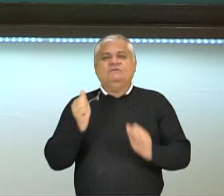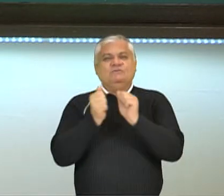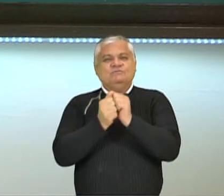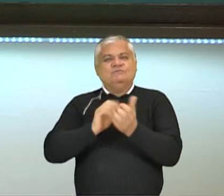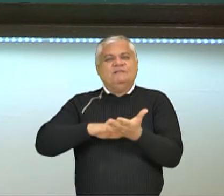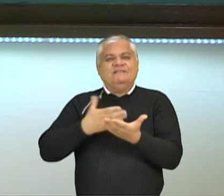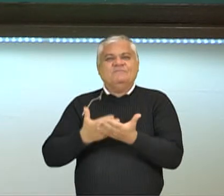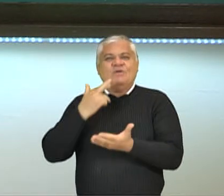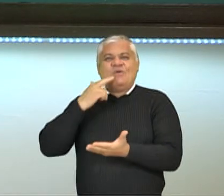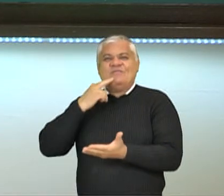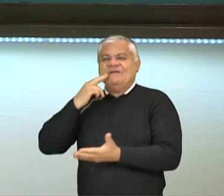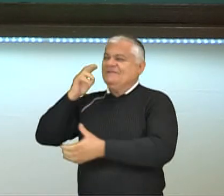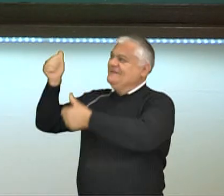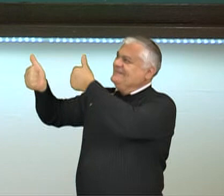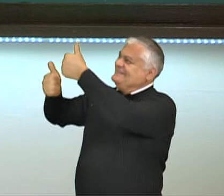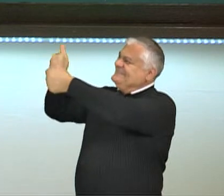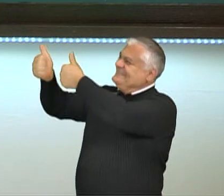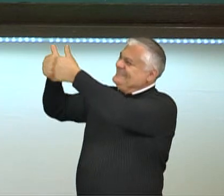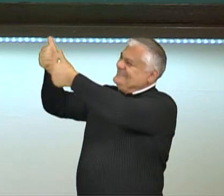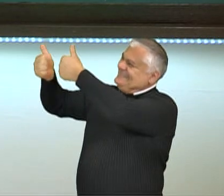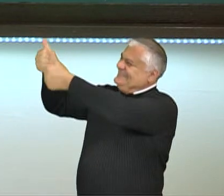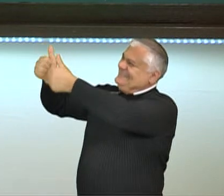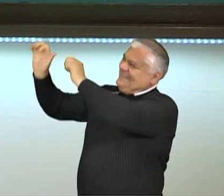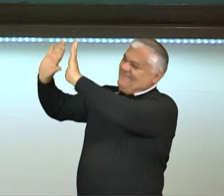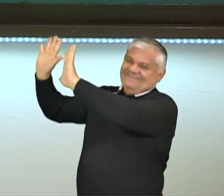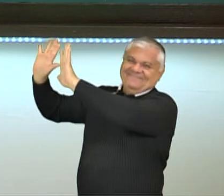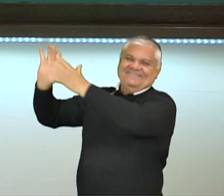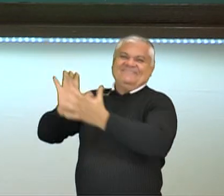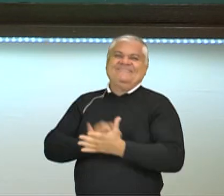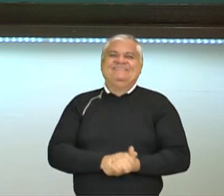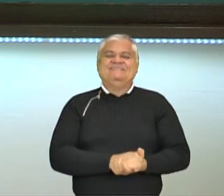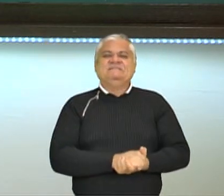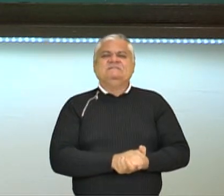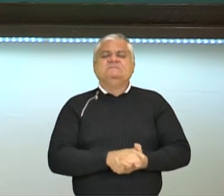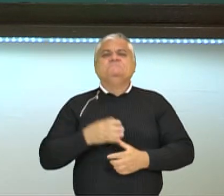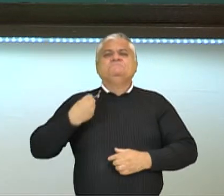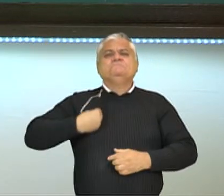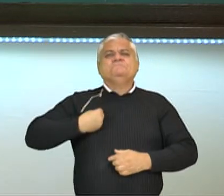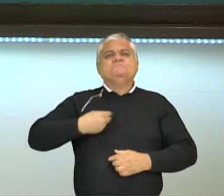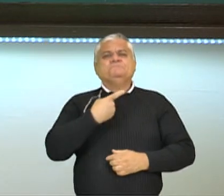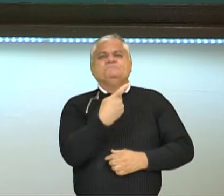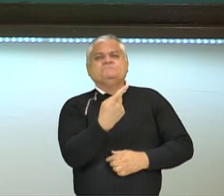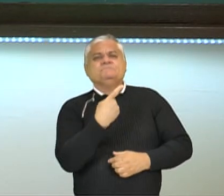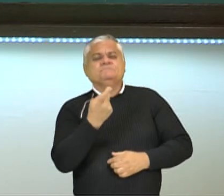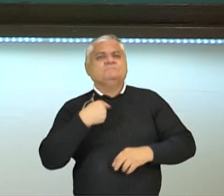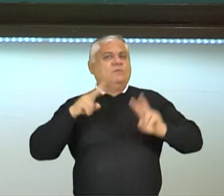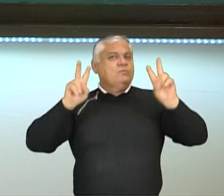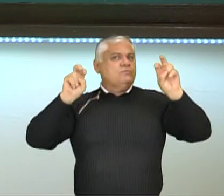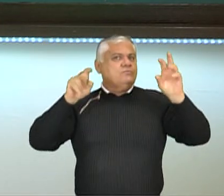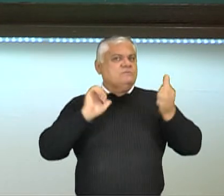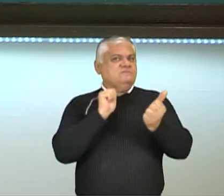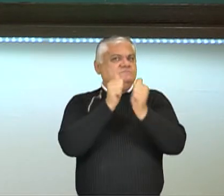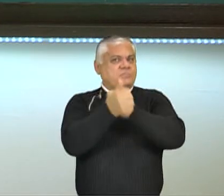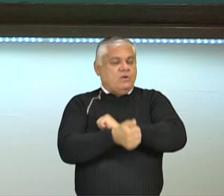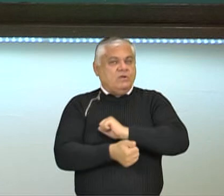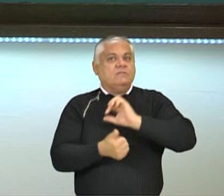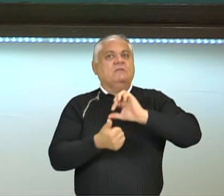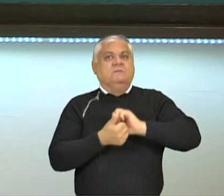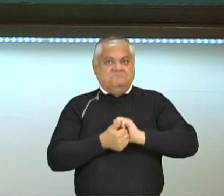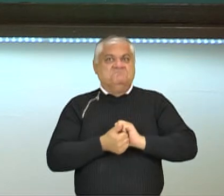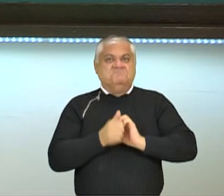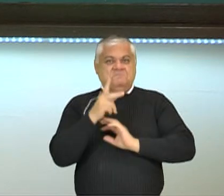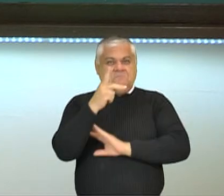nosso intérprete Ronaldo. Tudo bem, Ronaldo? E a gente está aqui para falar de um esporte paralímpico